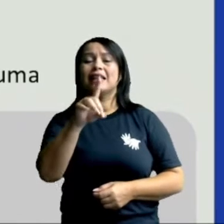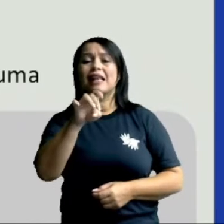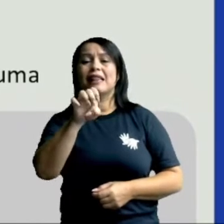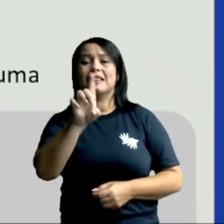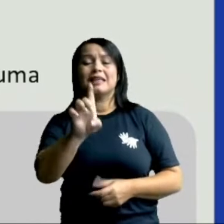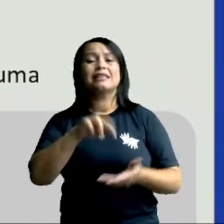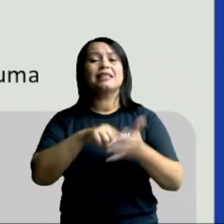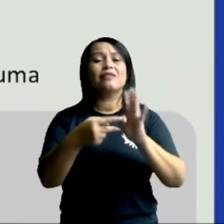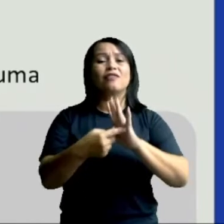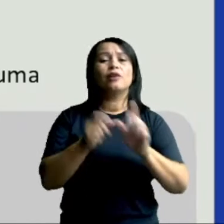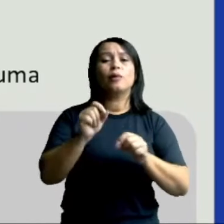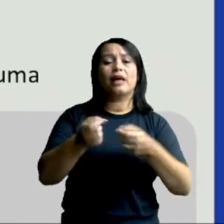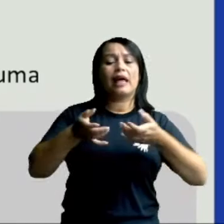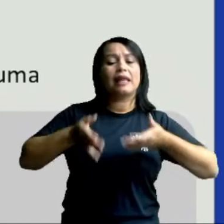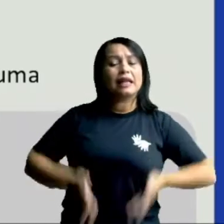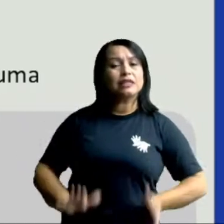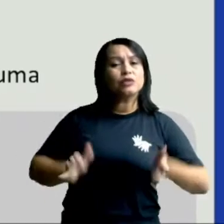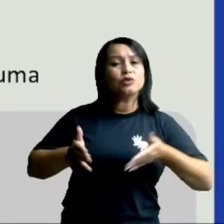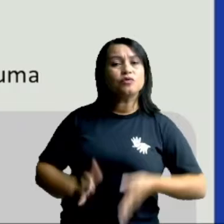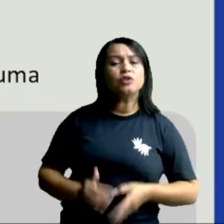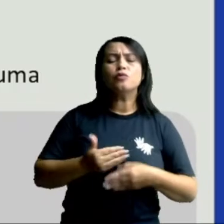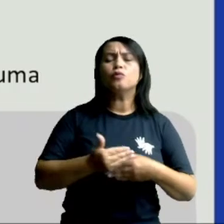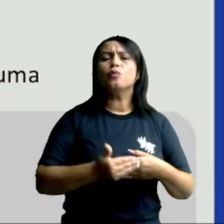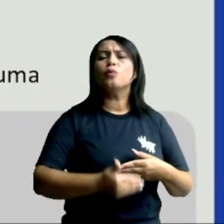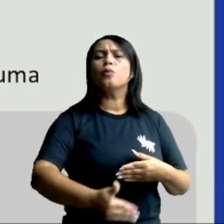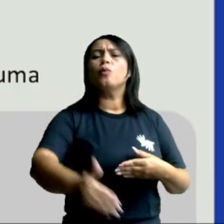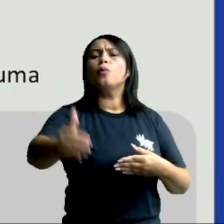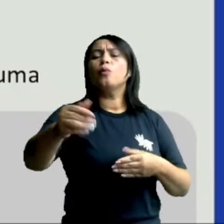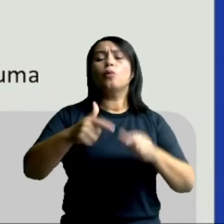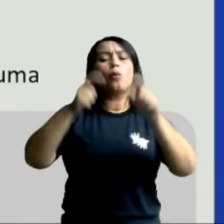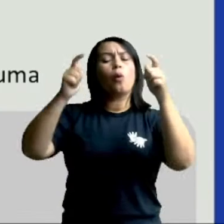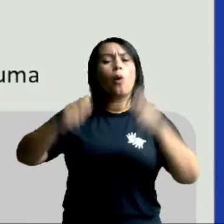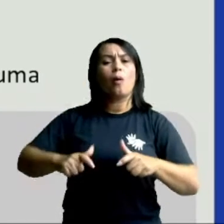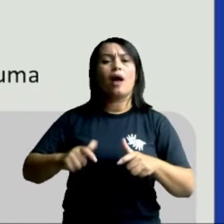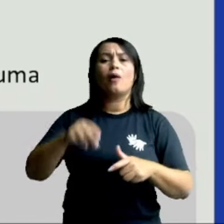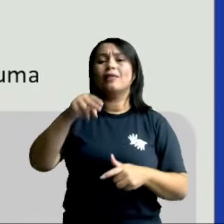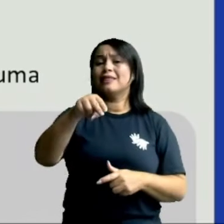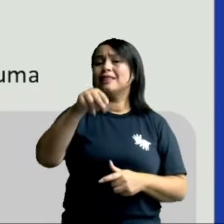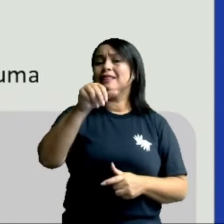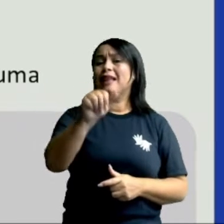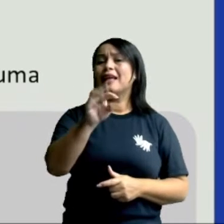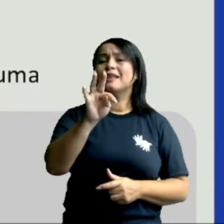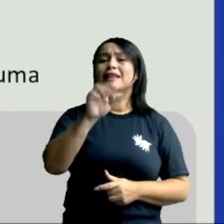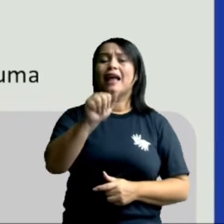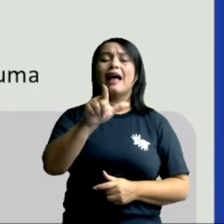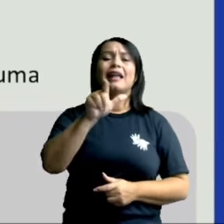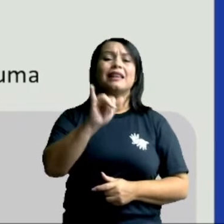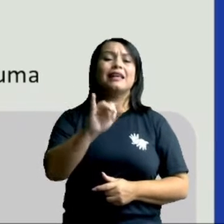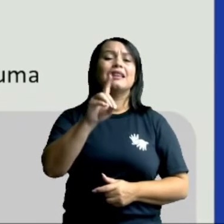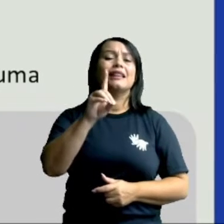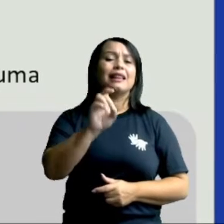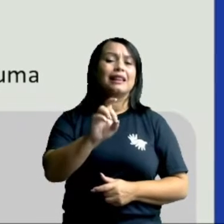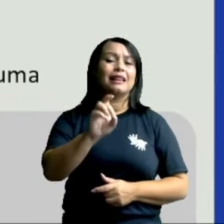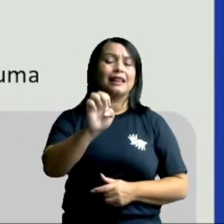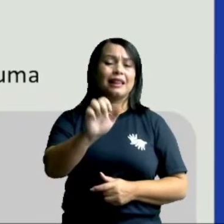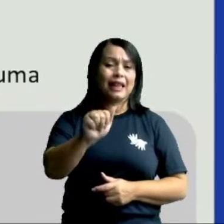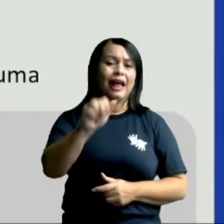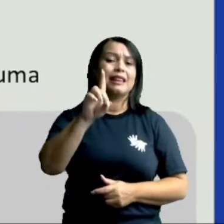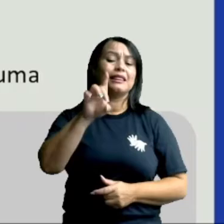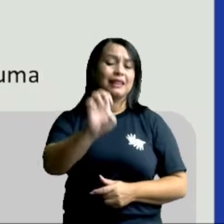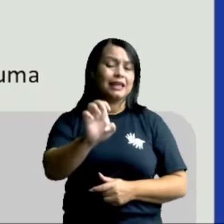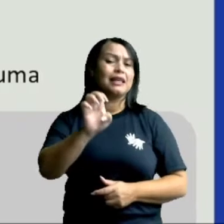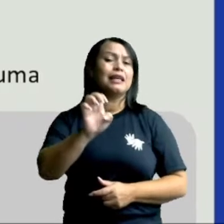determinada localidade ao longo do ano. Tanto a taxa de natalidade como a taxa de mortalidade, se